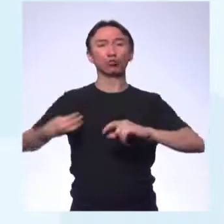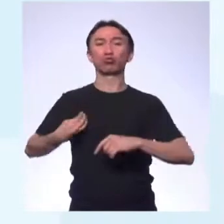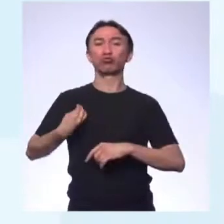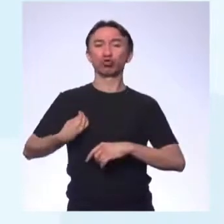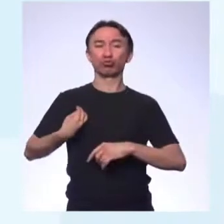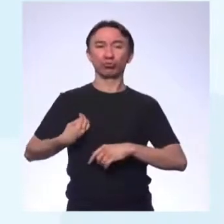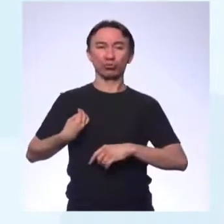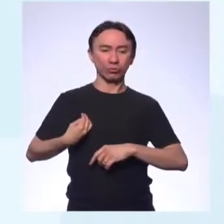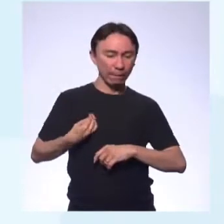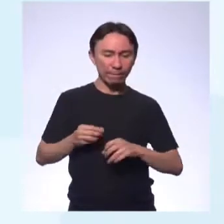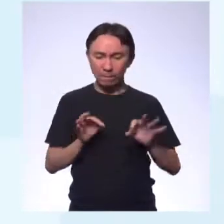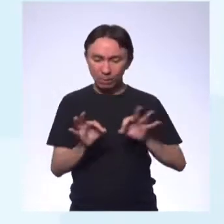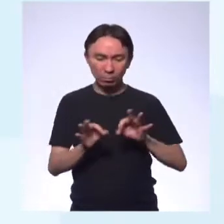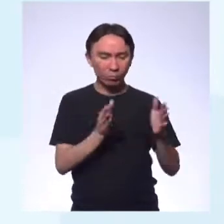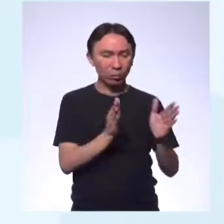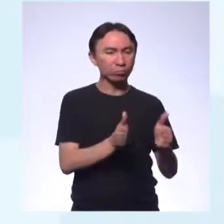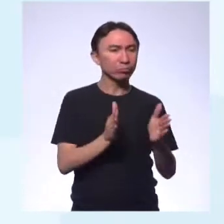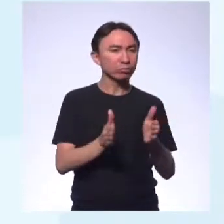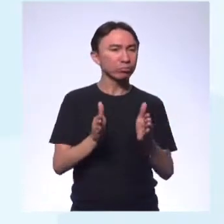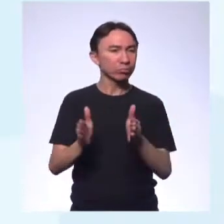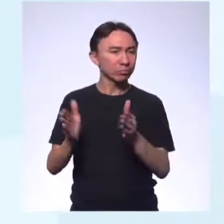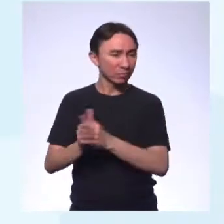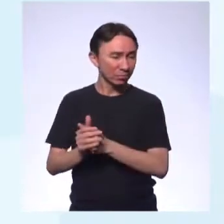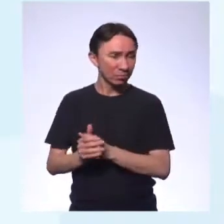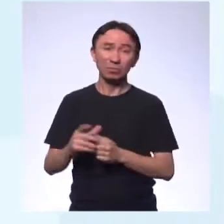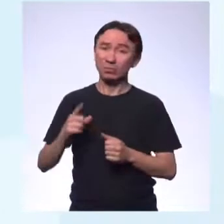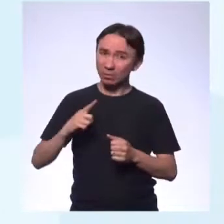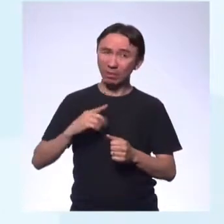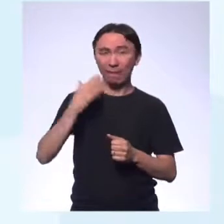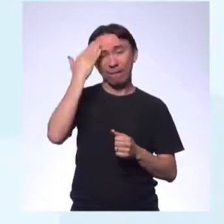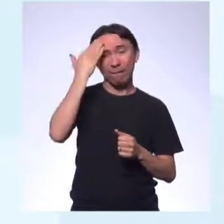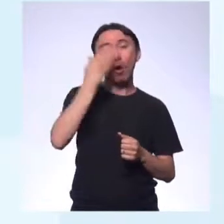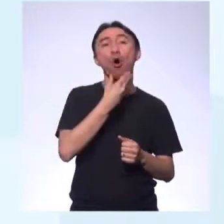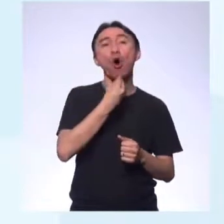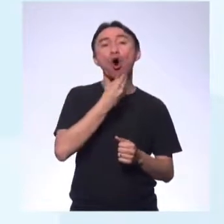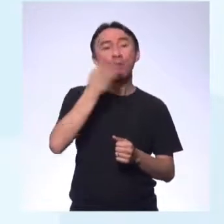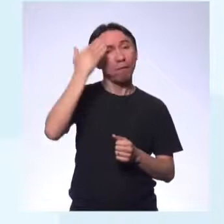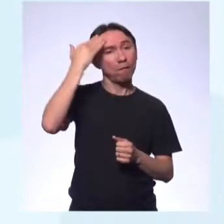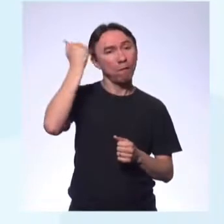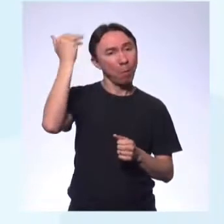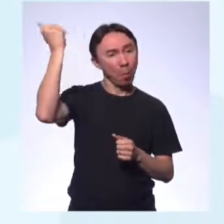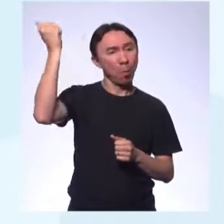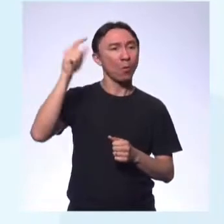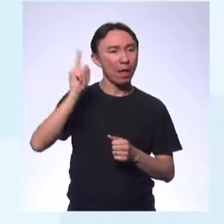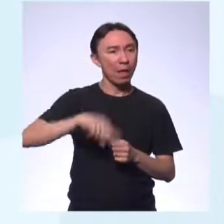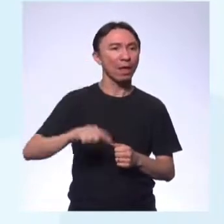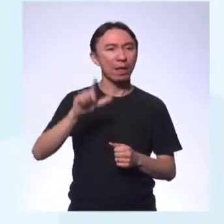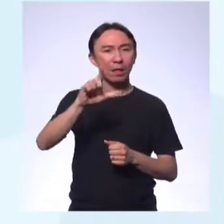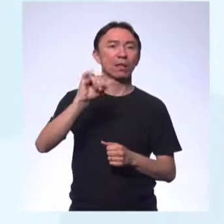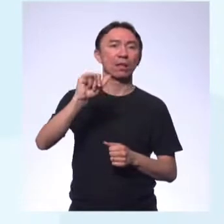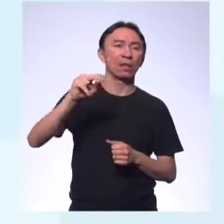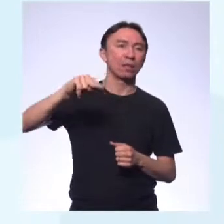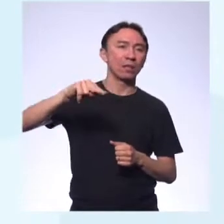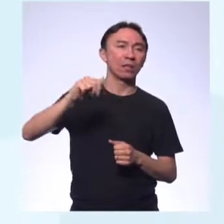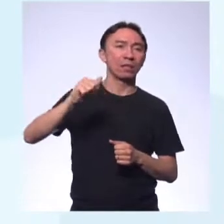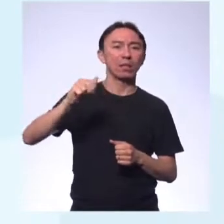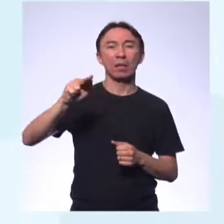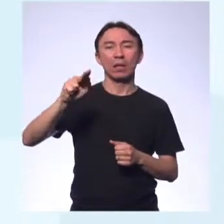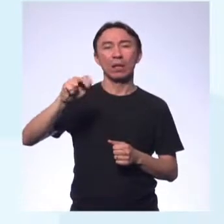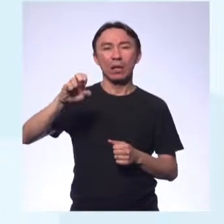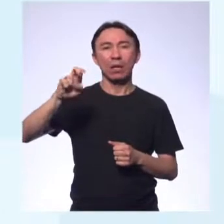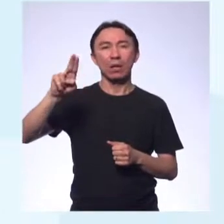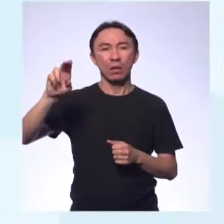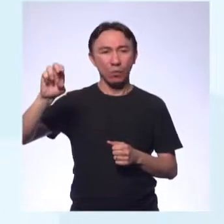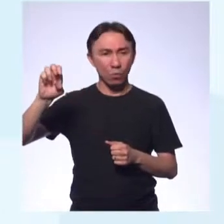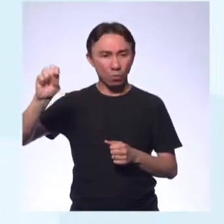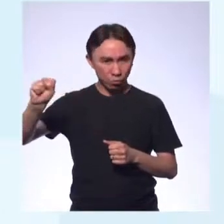nome ali bem famoso, que foi o Linneu. Tá? Então, assim, esse sistema de classificação, ele